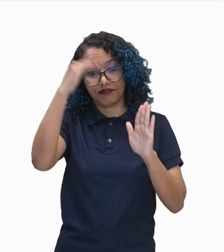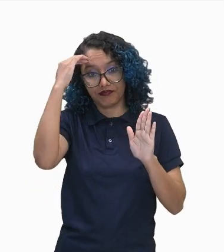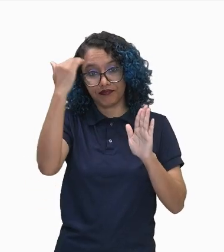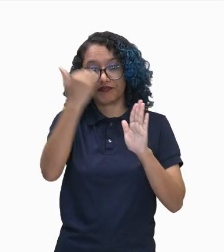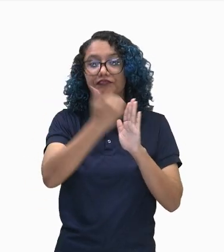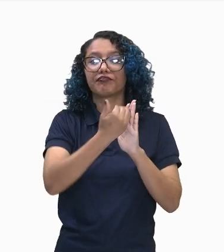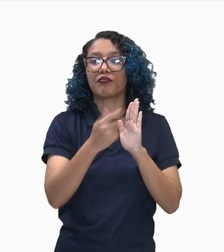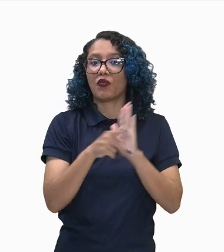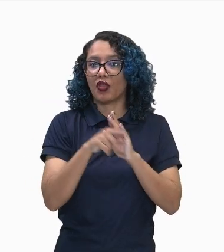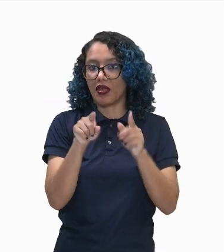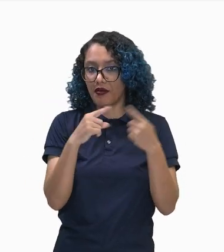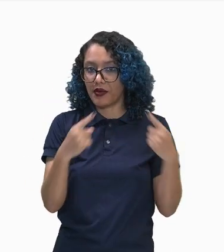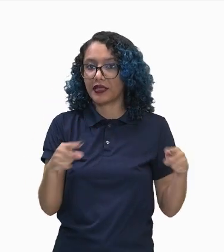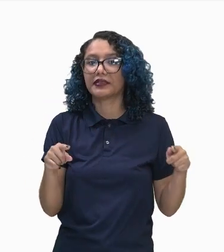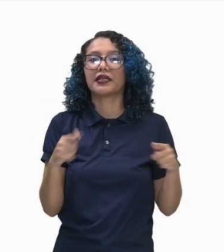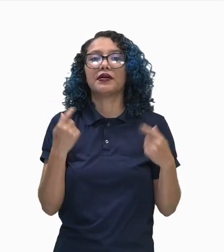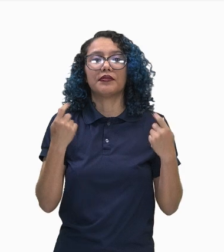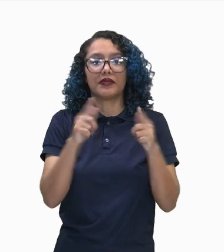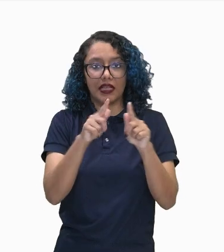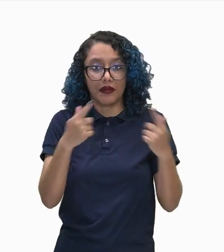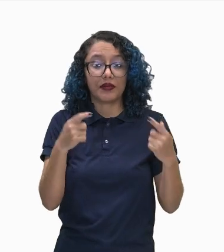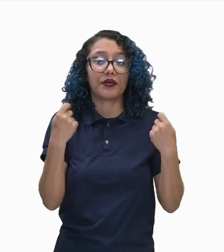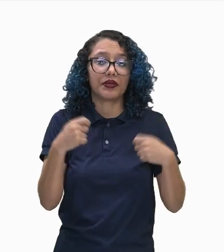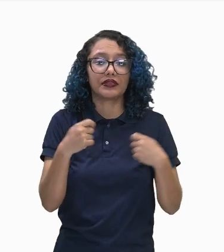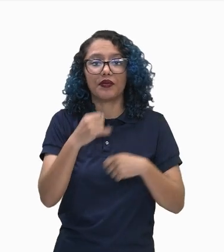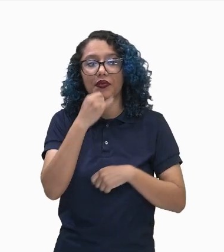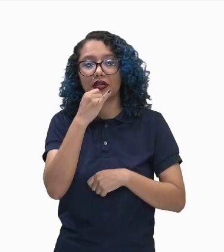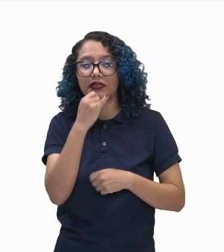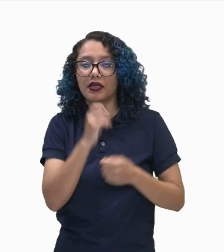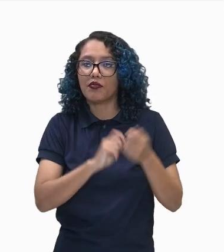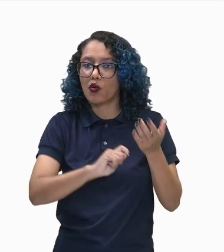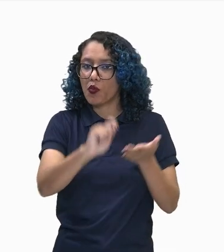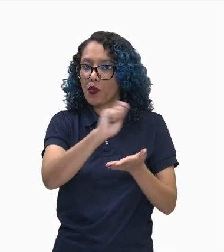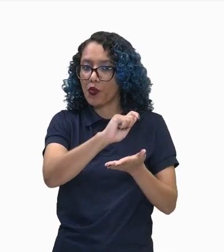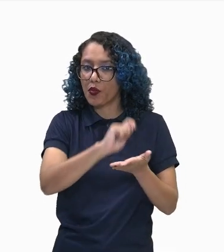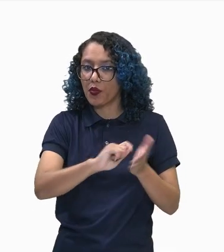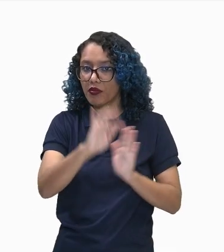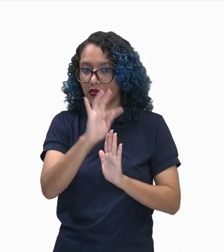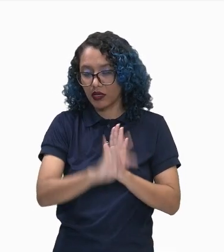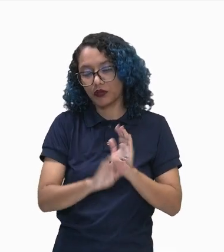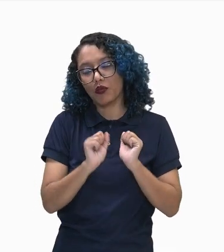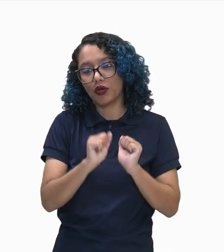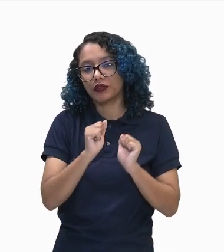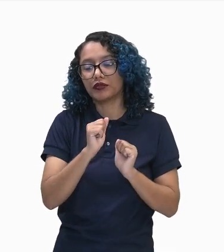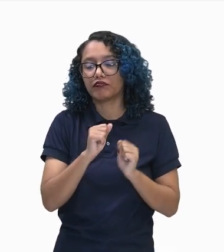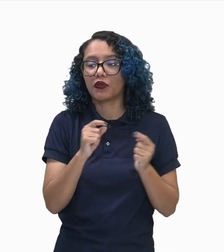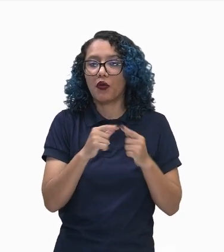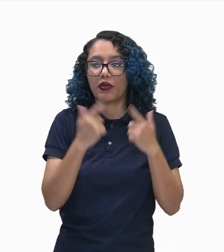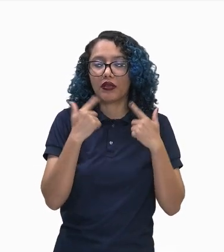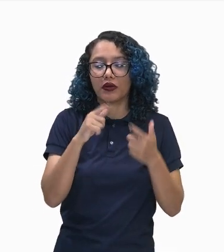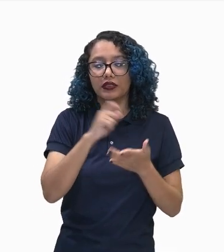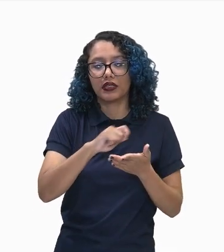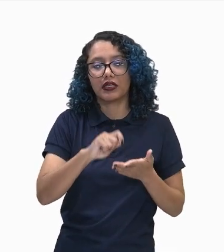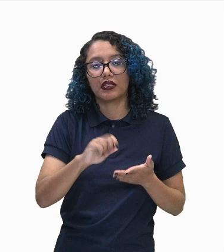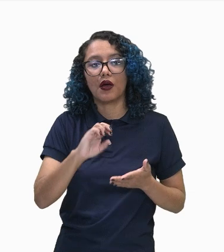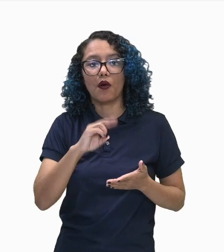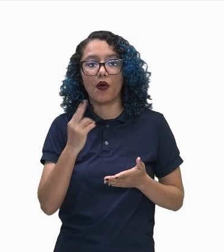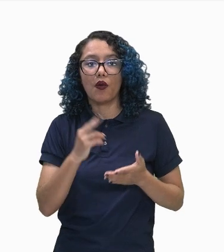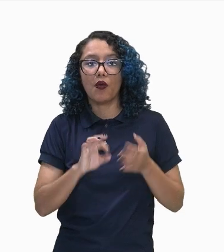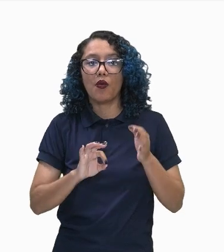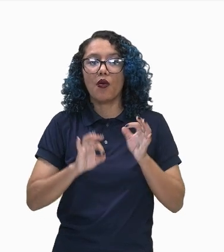impostas pela gramática, seja quando elaboramos um texto, linguagem escrita, ou organizamos nossa fala